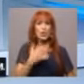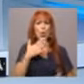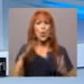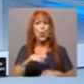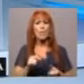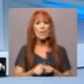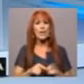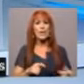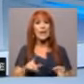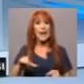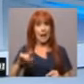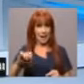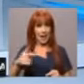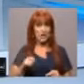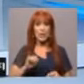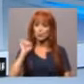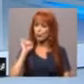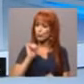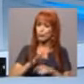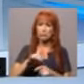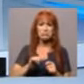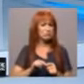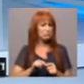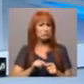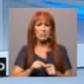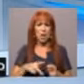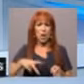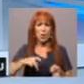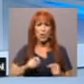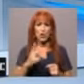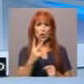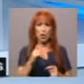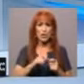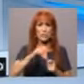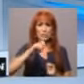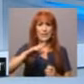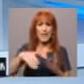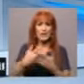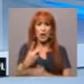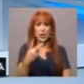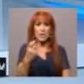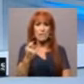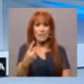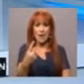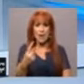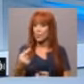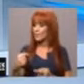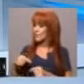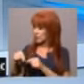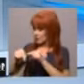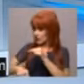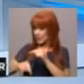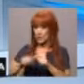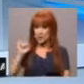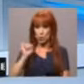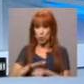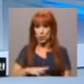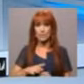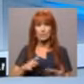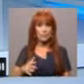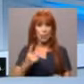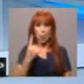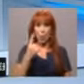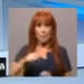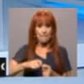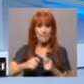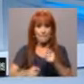soprar do quadrante leste. As ondas serão de noroeste com 2 metros a 2,5 metros na costa ocidental, e na costa sul, ondas de sueste com